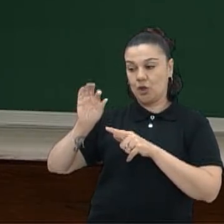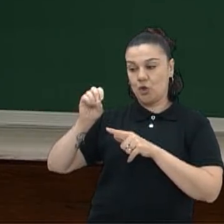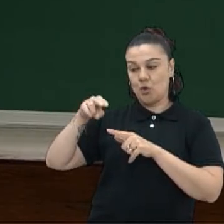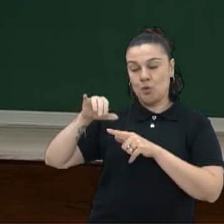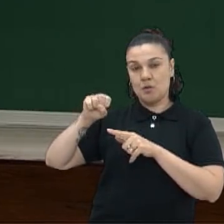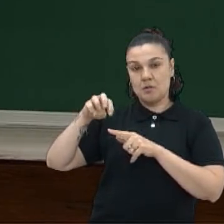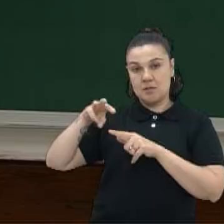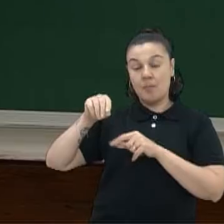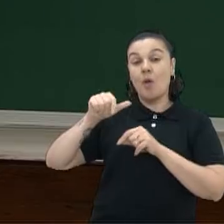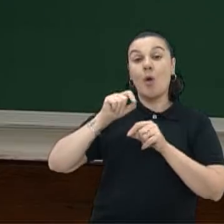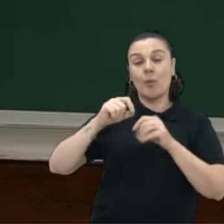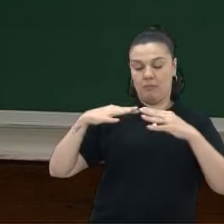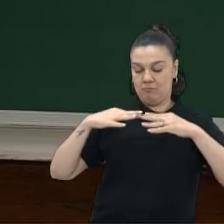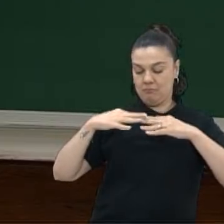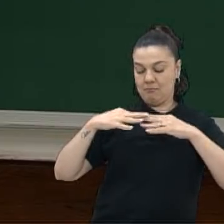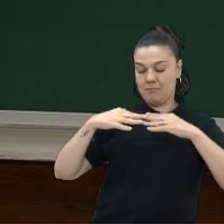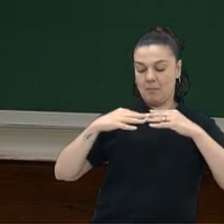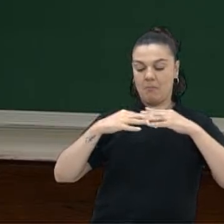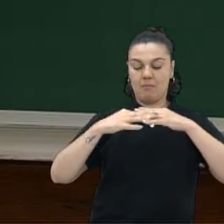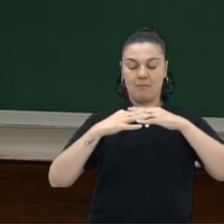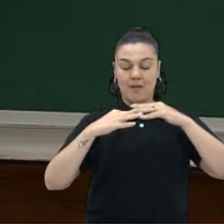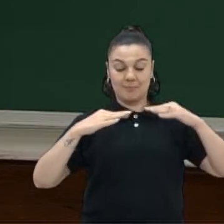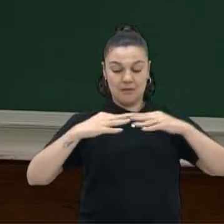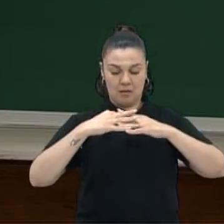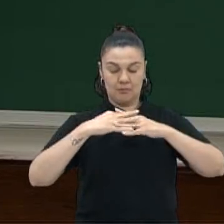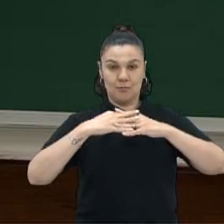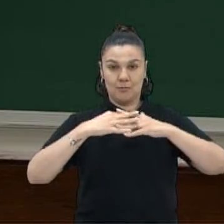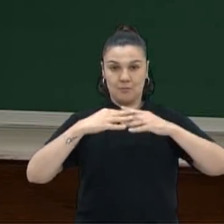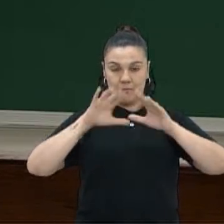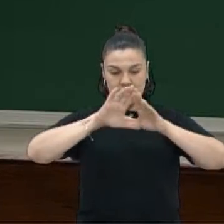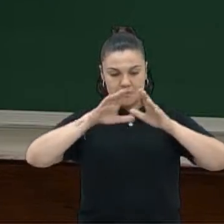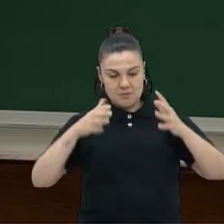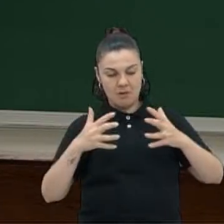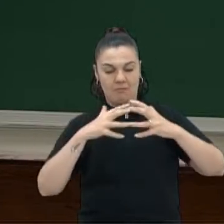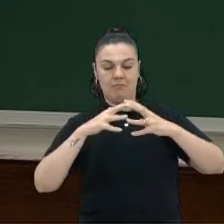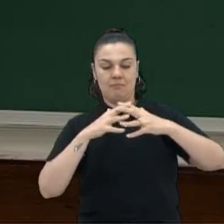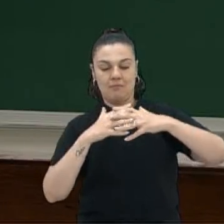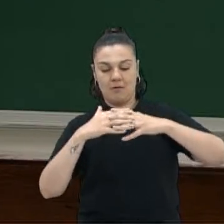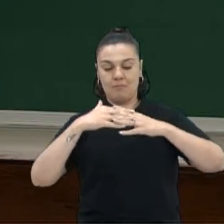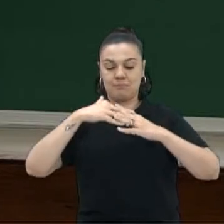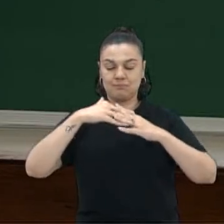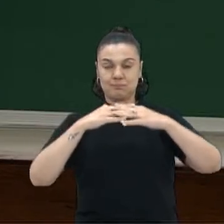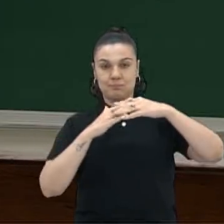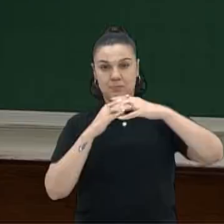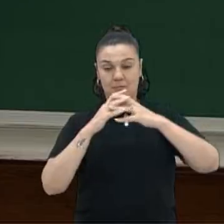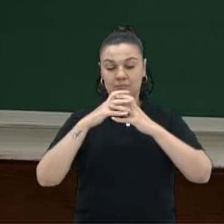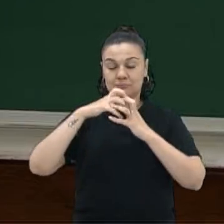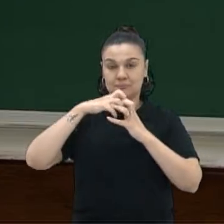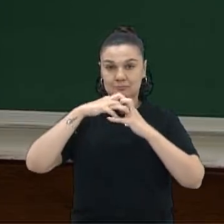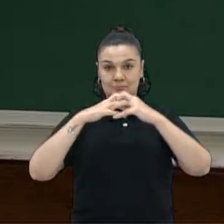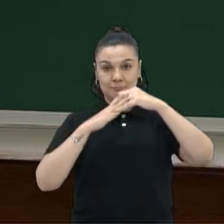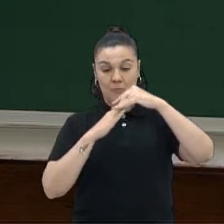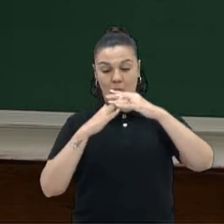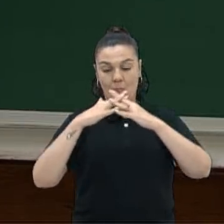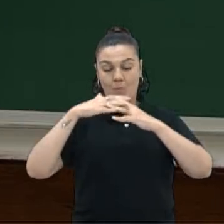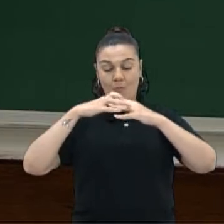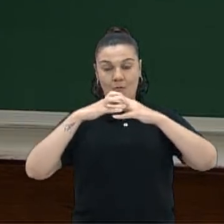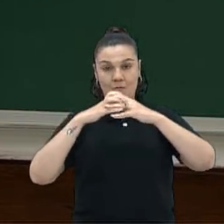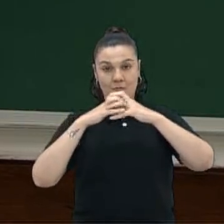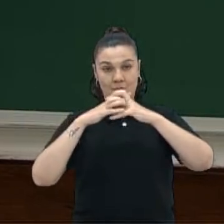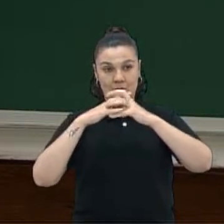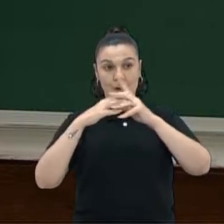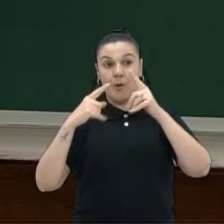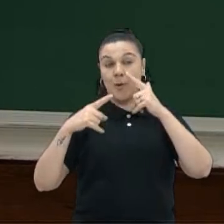de movimentação das placas tectônicas. Placas tectônicas são partes da crosta terrestre que se movimentam